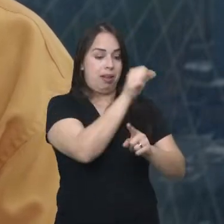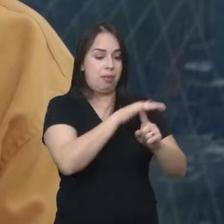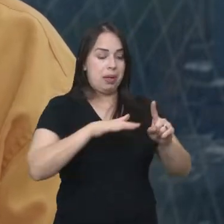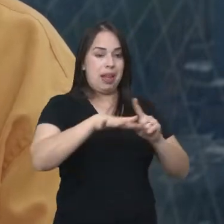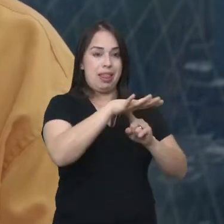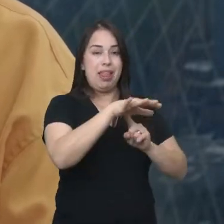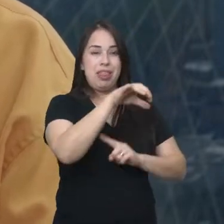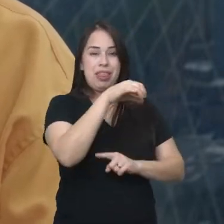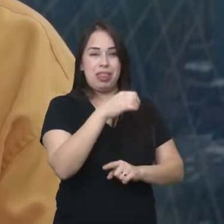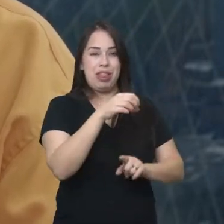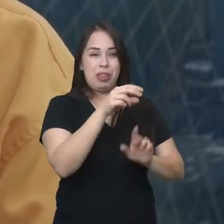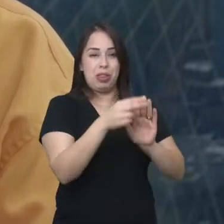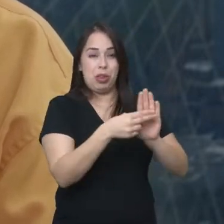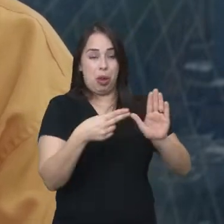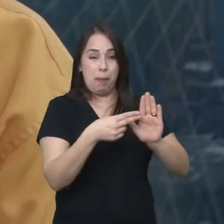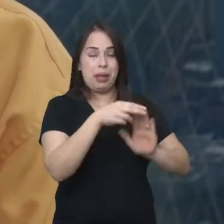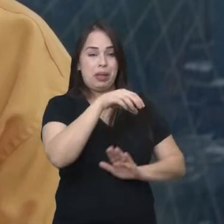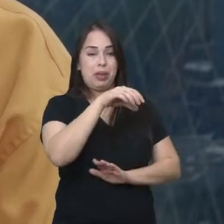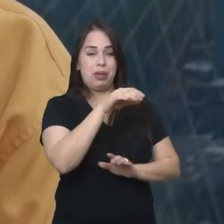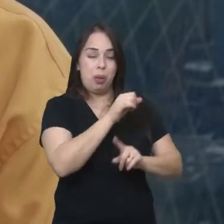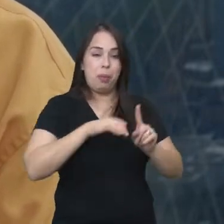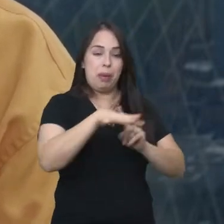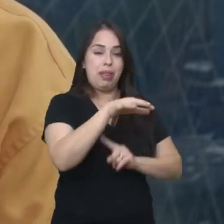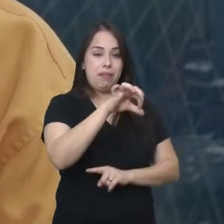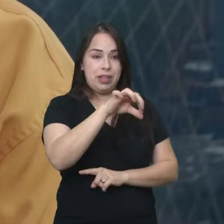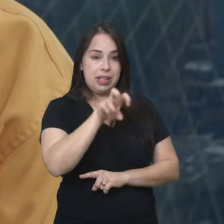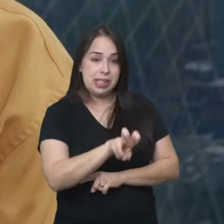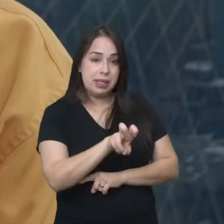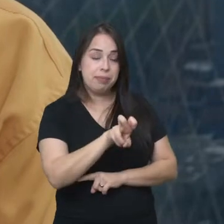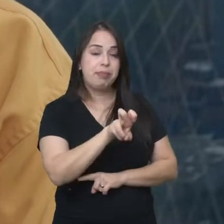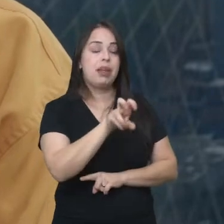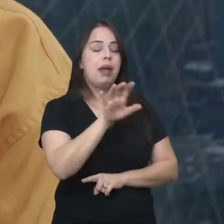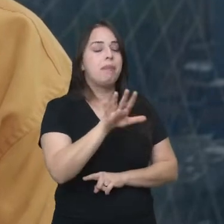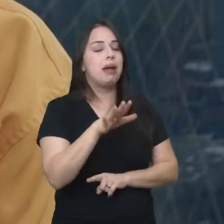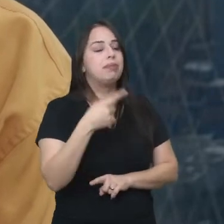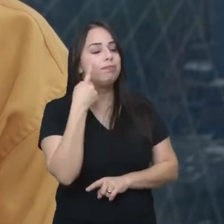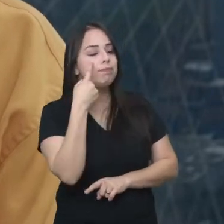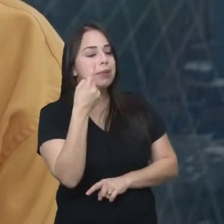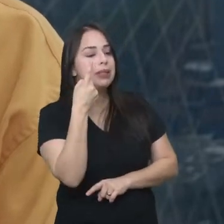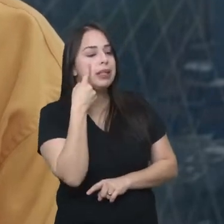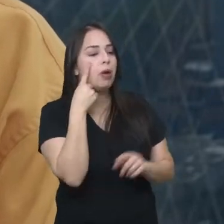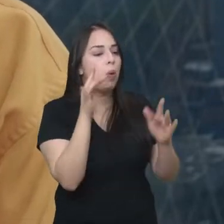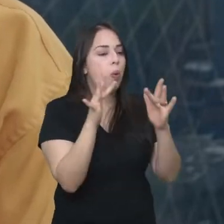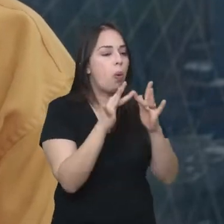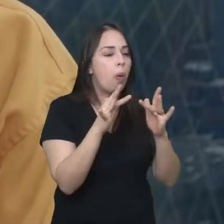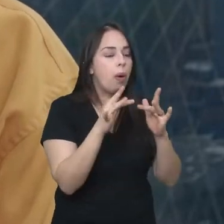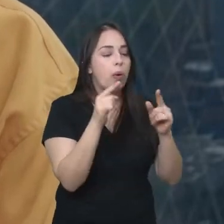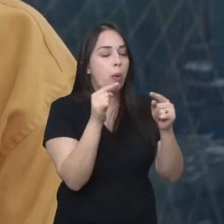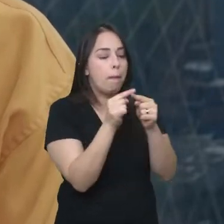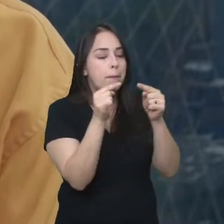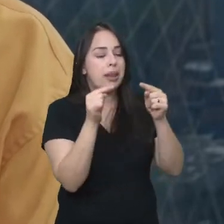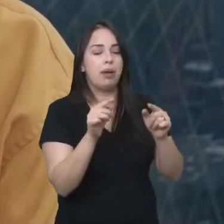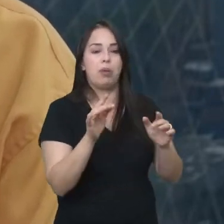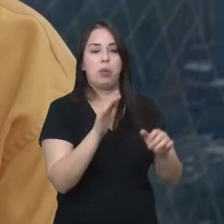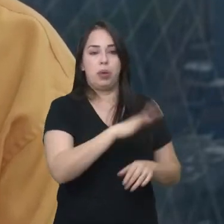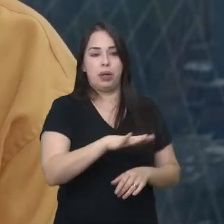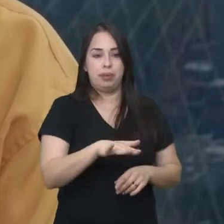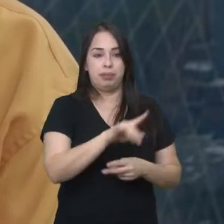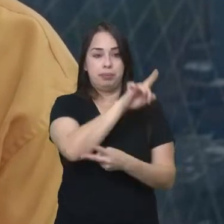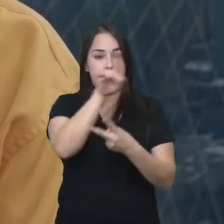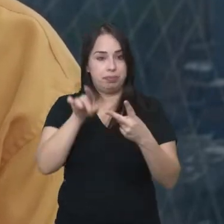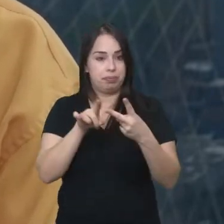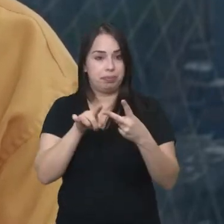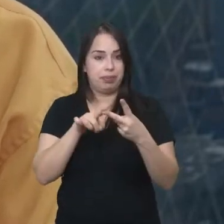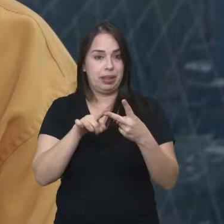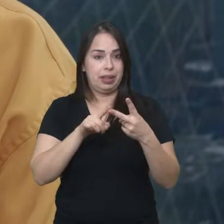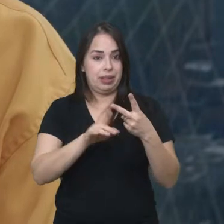questão do planejamento urbano mesmo, voltado com a realidade da criança, né, até 6 anos. Temos também o